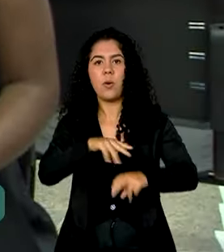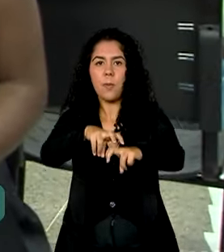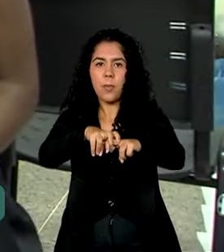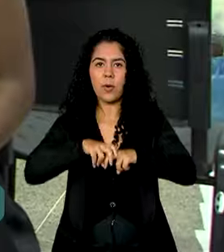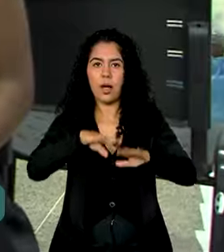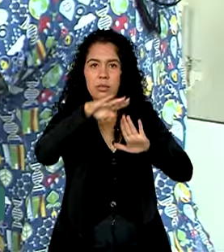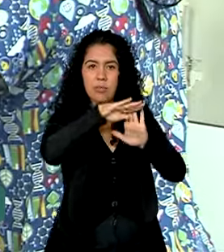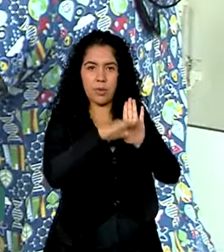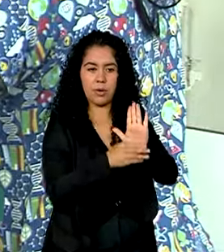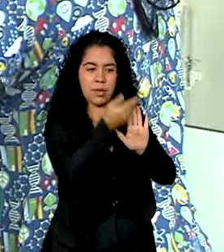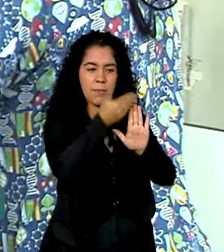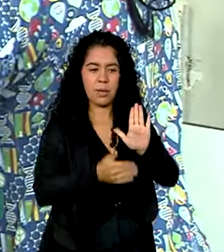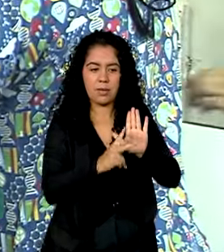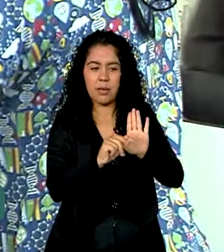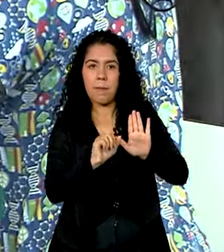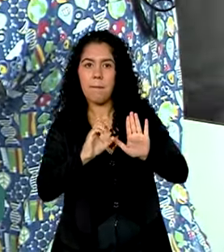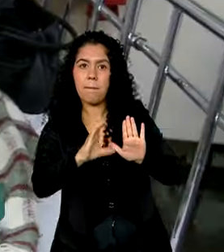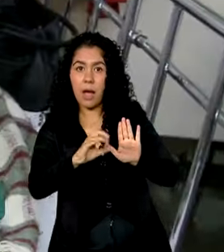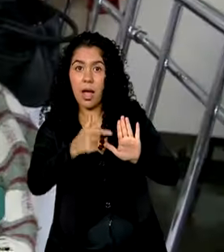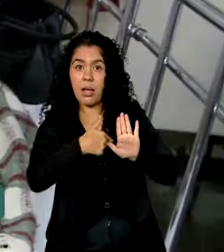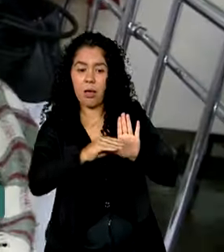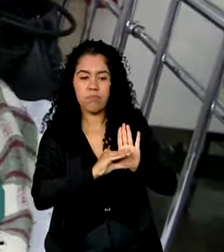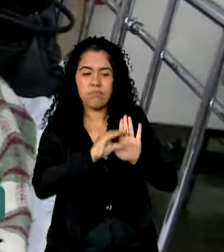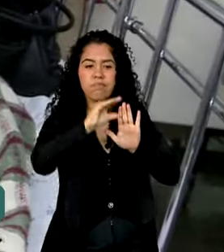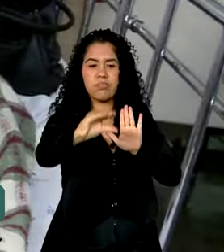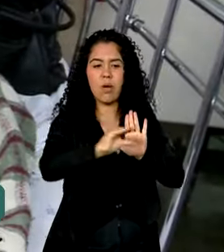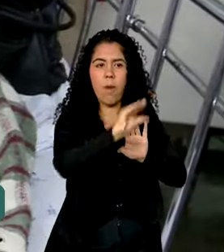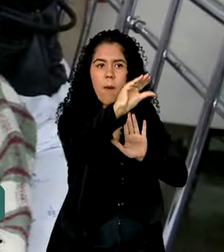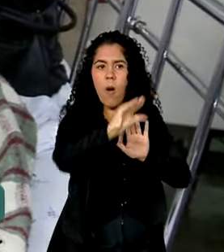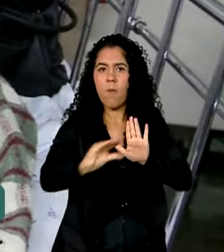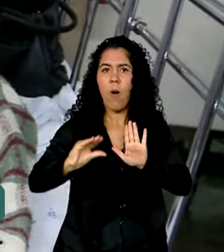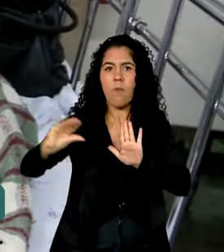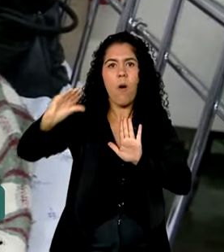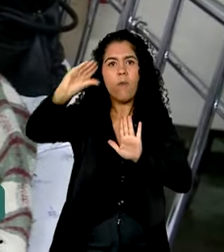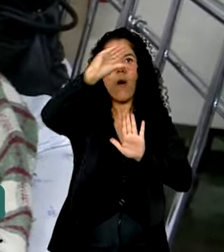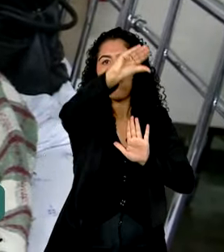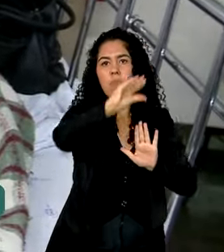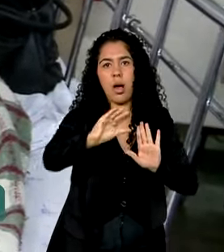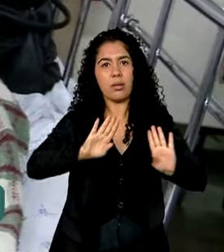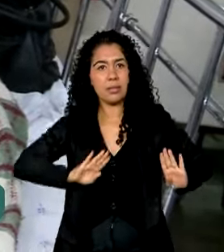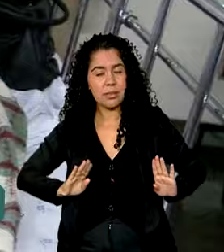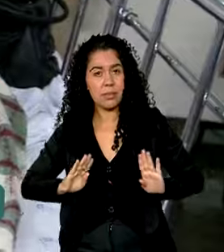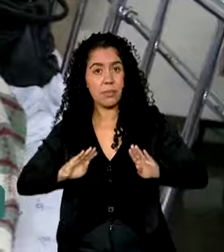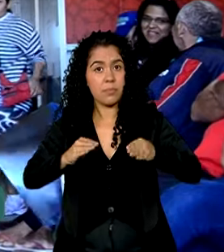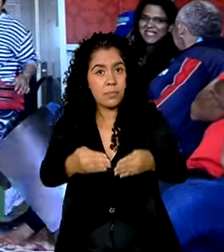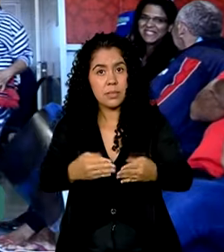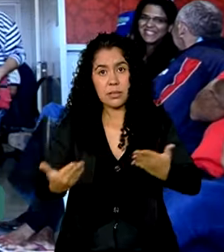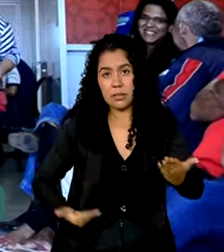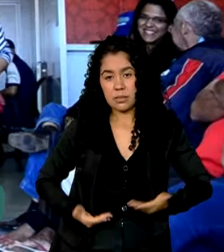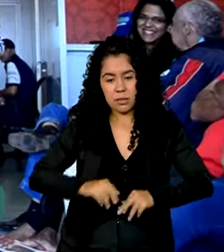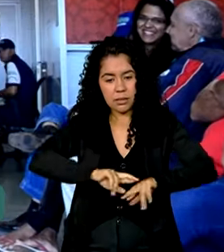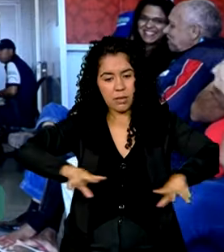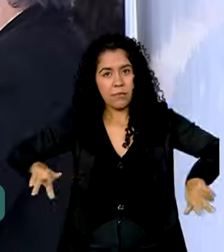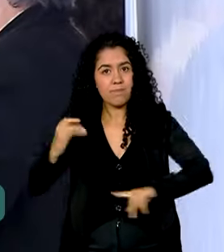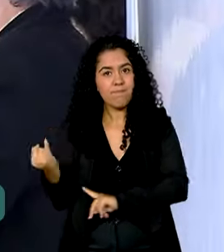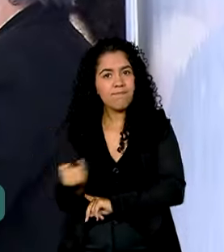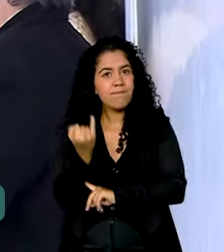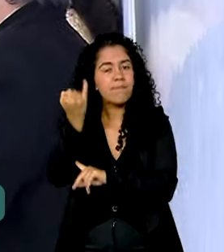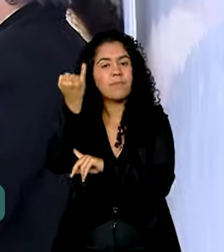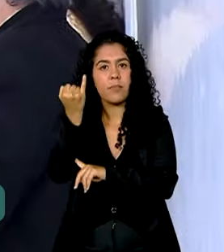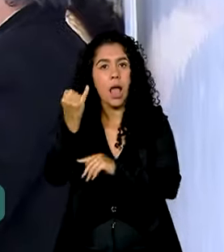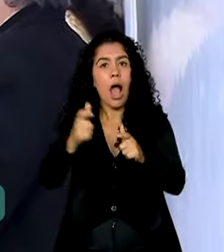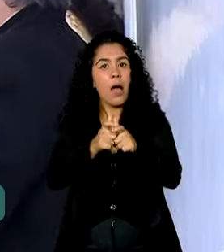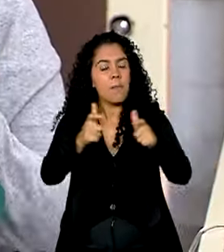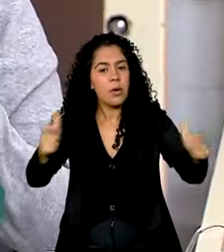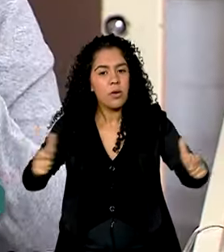PAC. Os recursos vão tornar possível a universalização de serviços essenciais. A maior parte, a